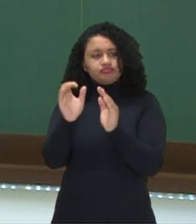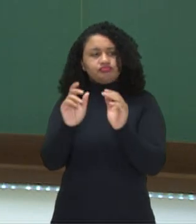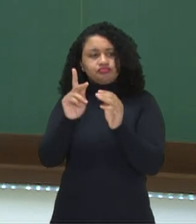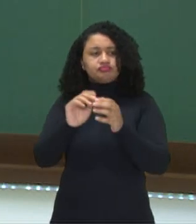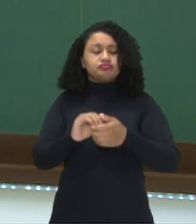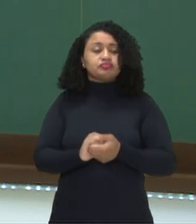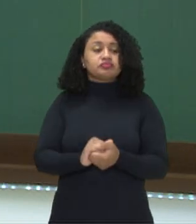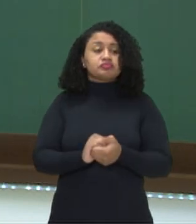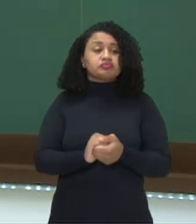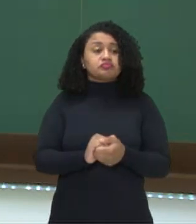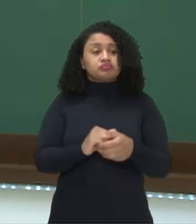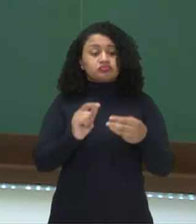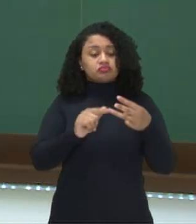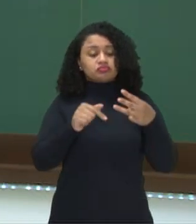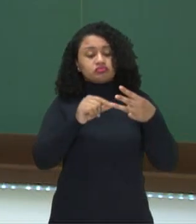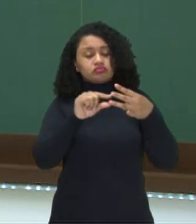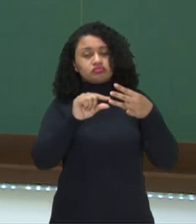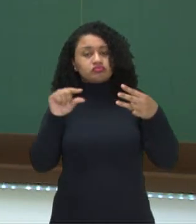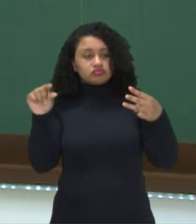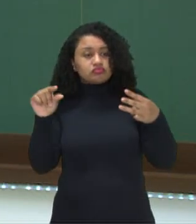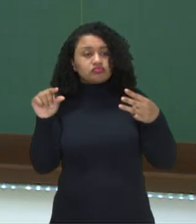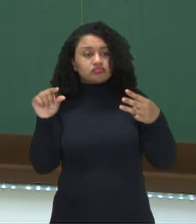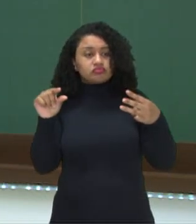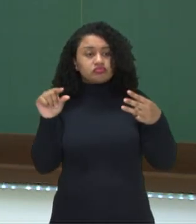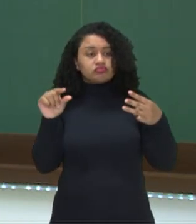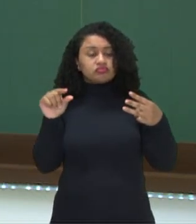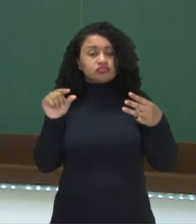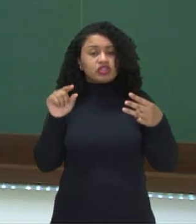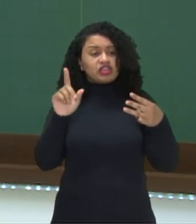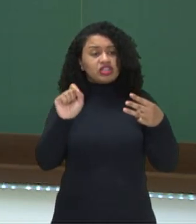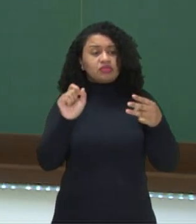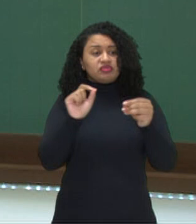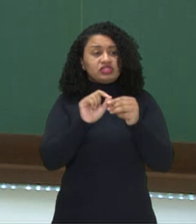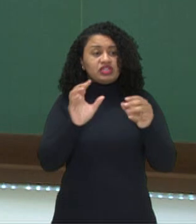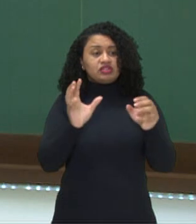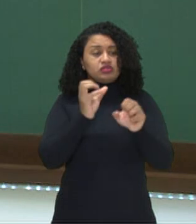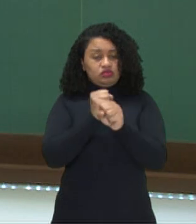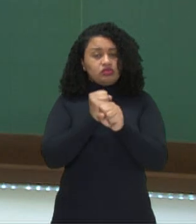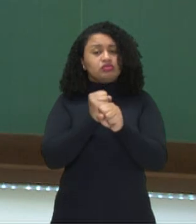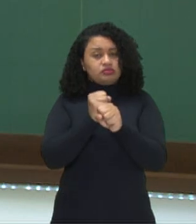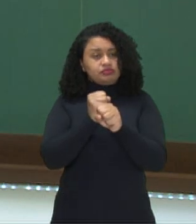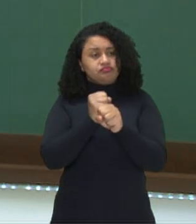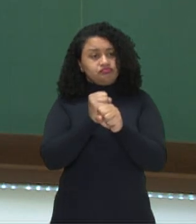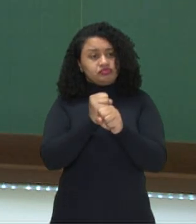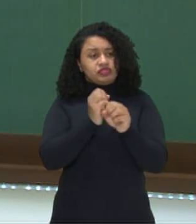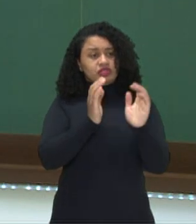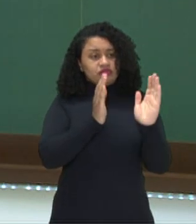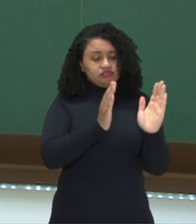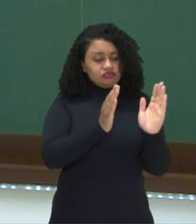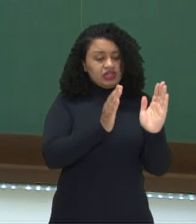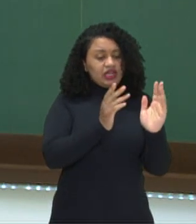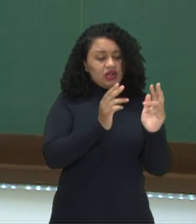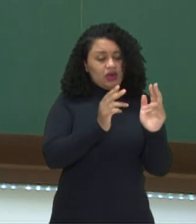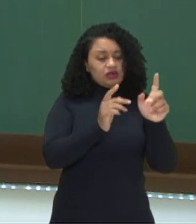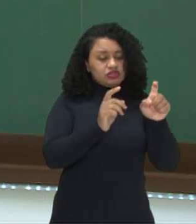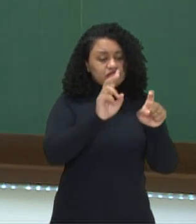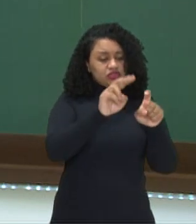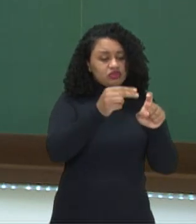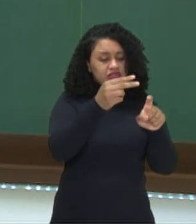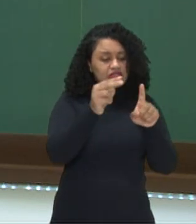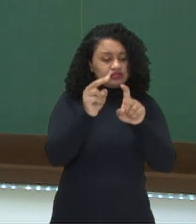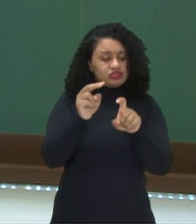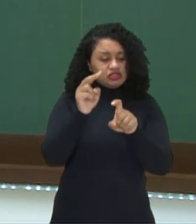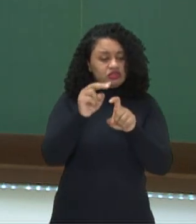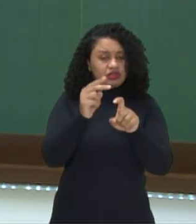bom? X ao quadrado com 2x ao quadrado, você já faz a sominha aí. Tem 1x ao quadrado com 2x ao